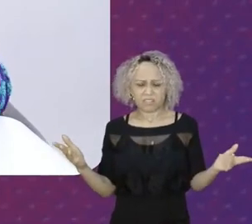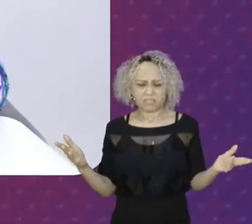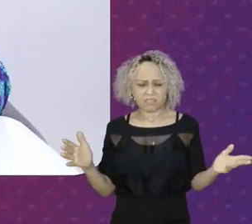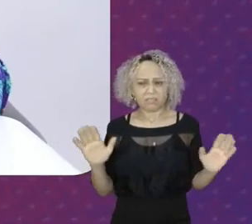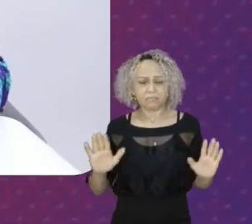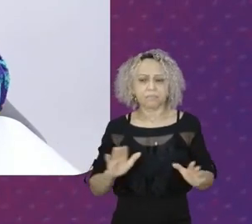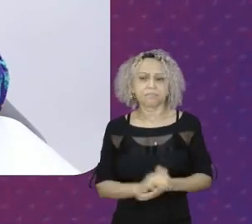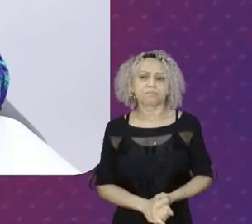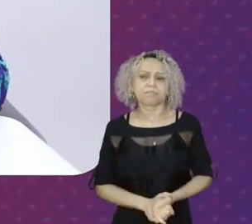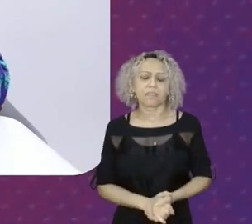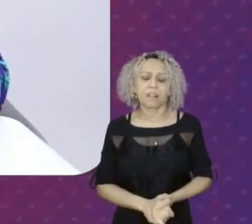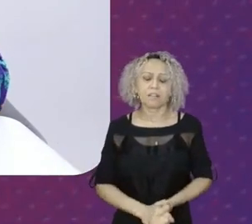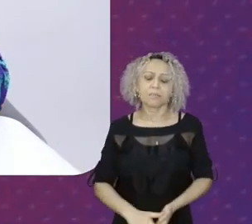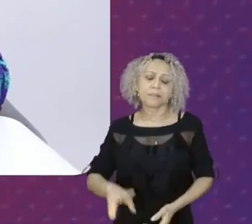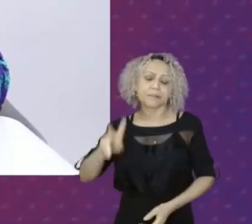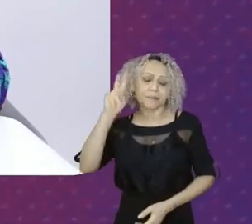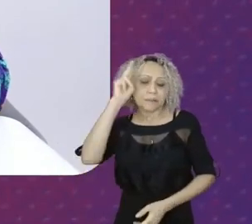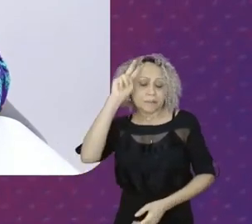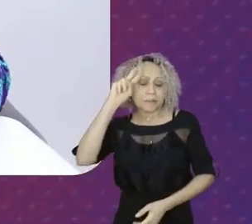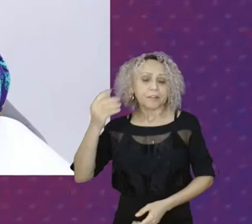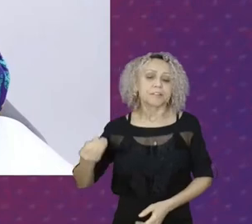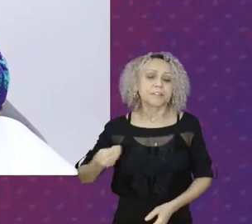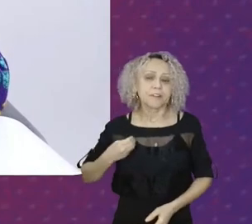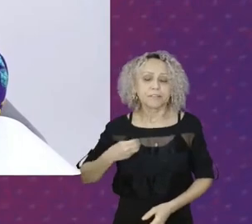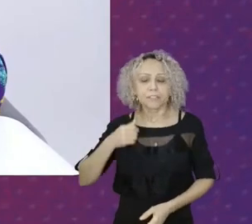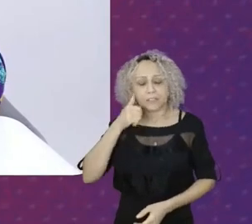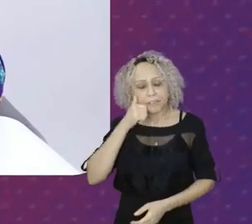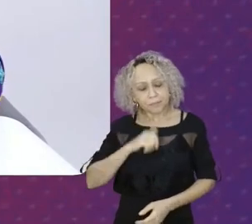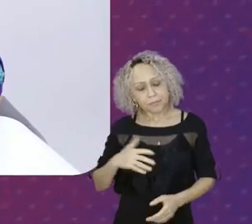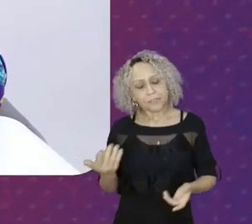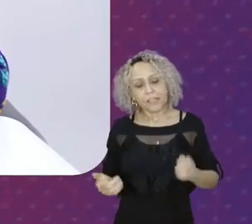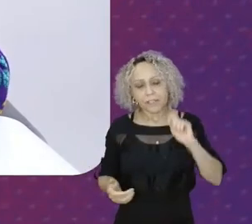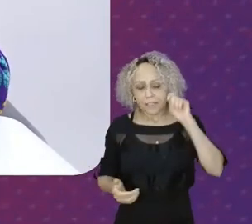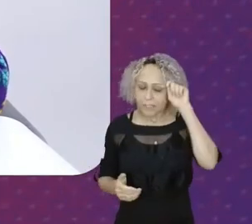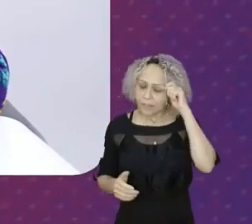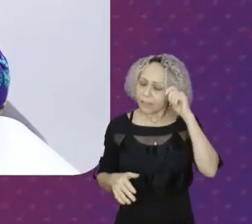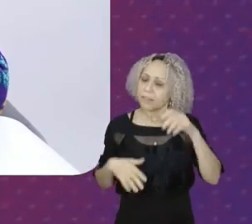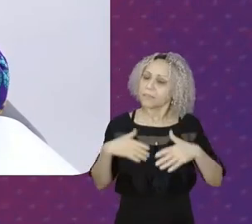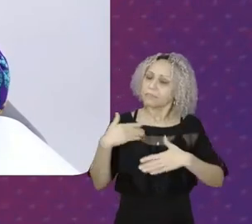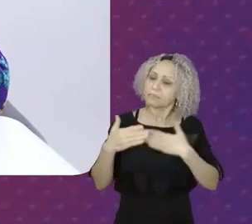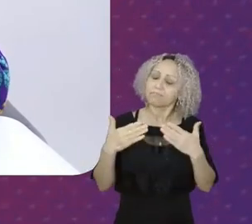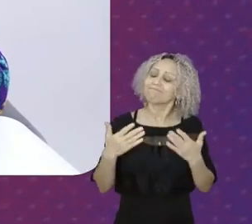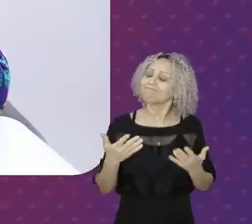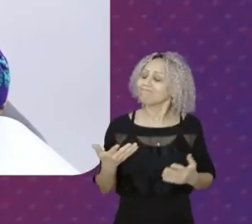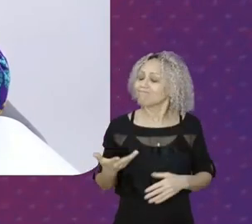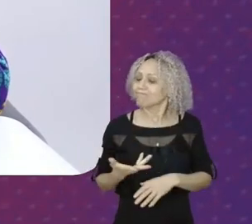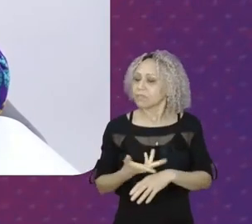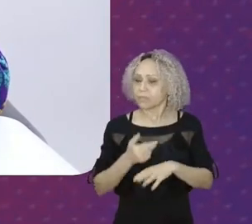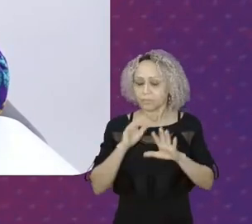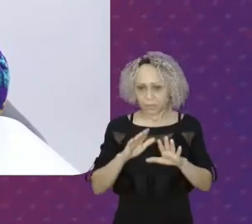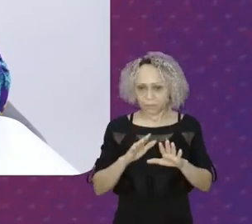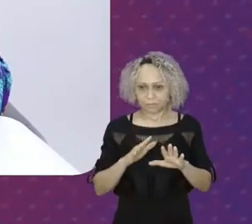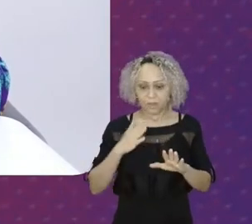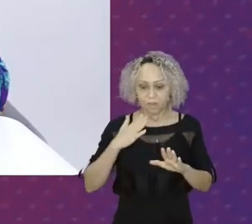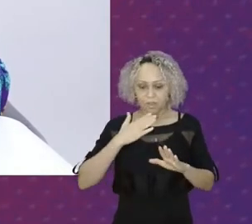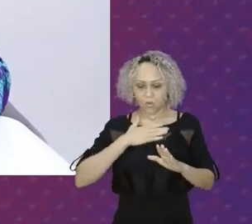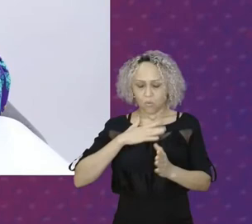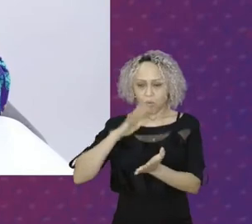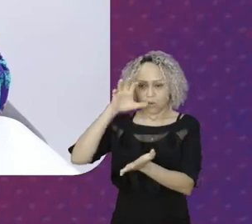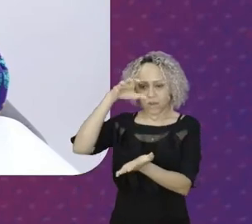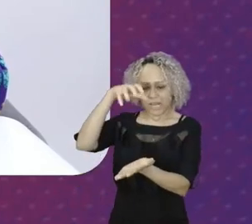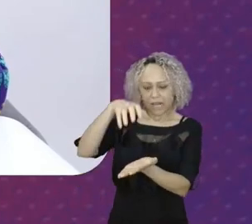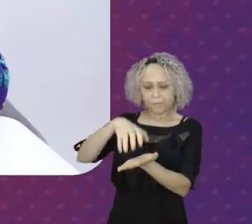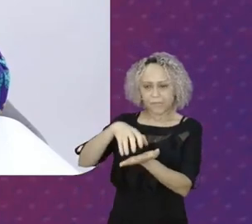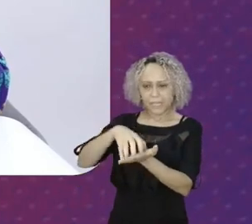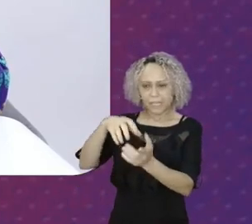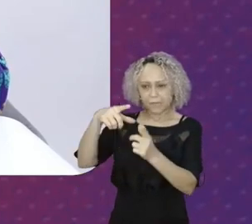a história das suas vidas, né? Eu tenho recebido no meu gabinete em Brasília muito desses movimentos ali